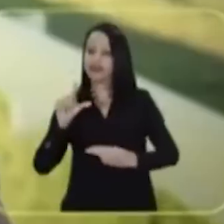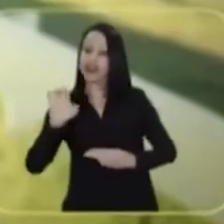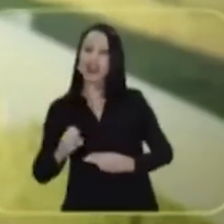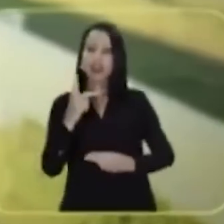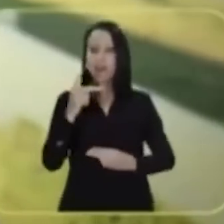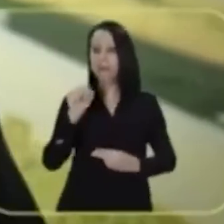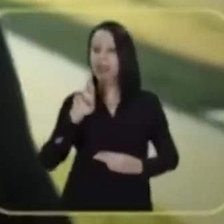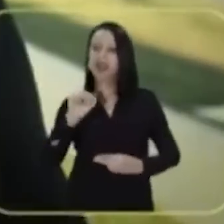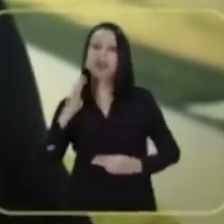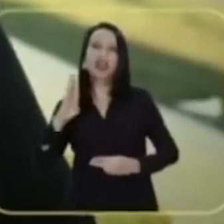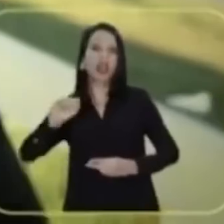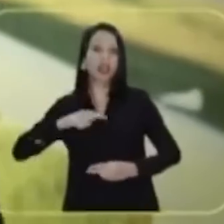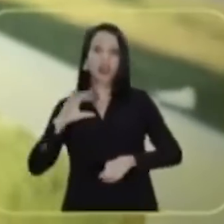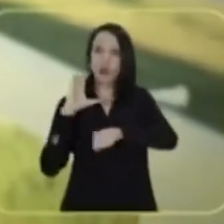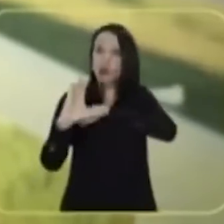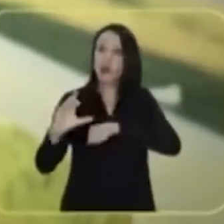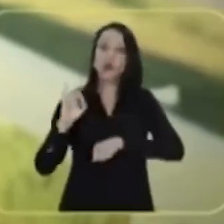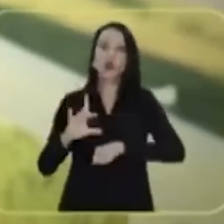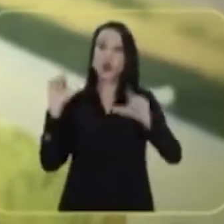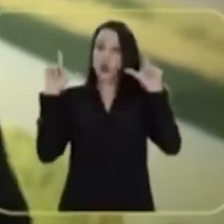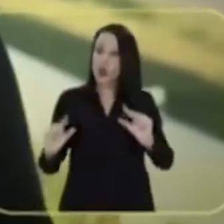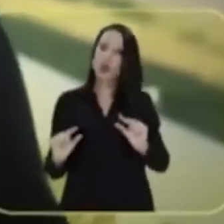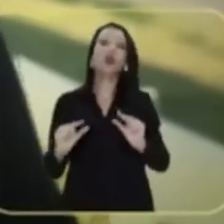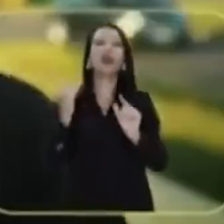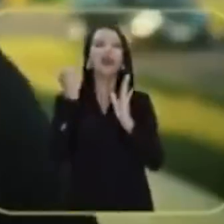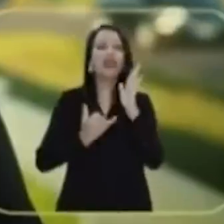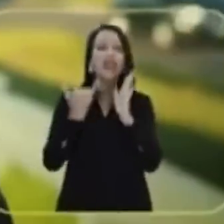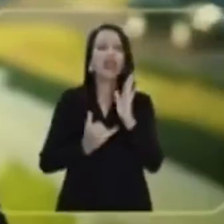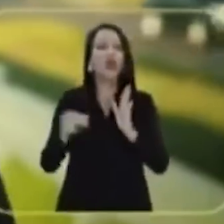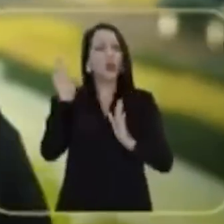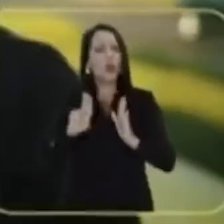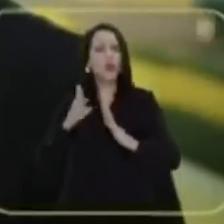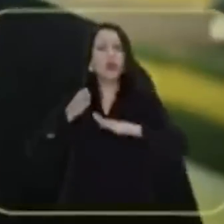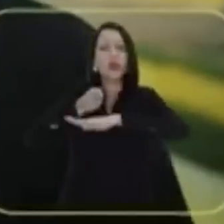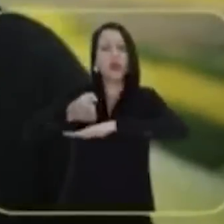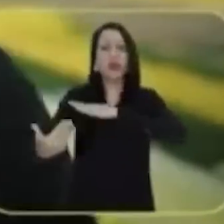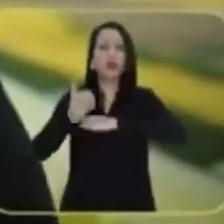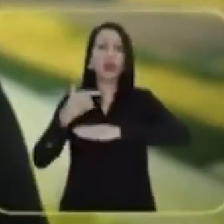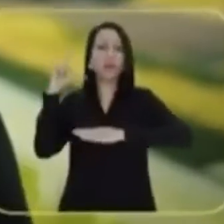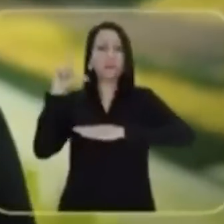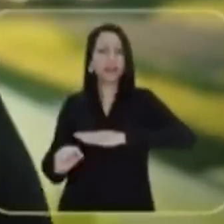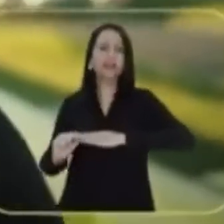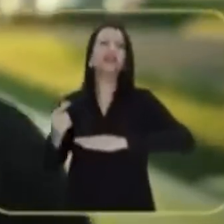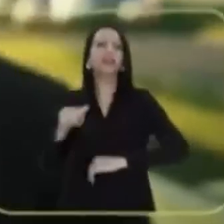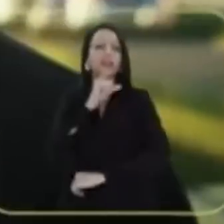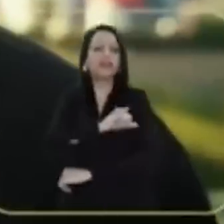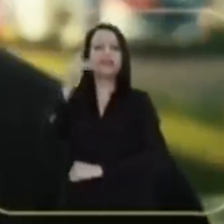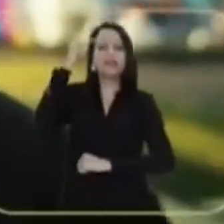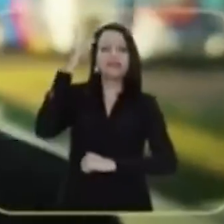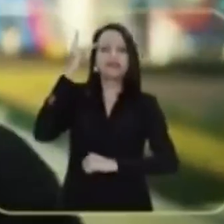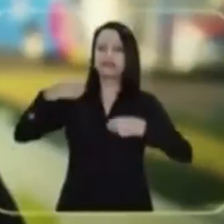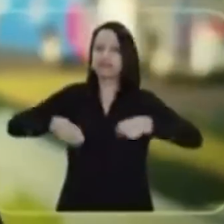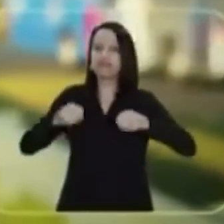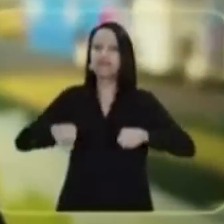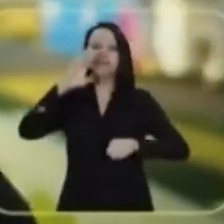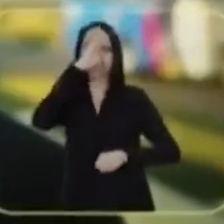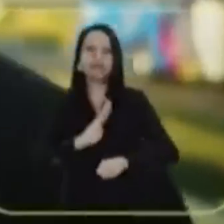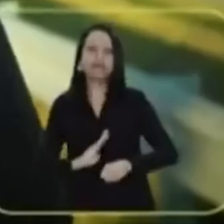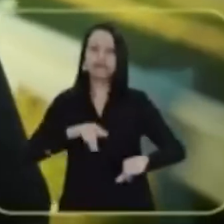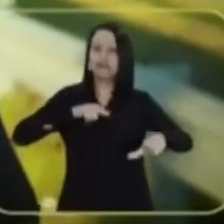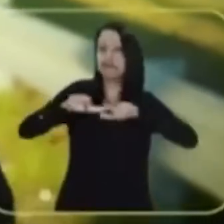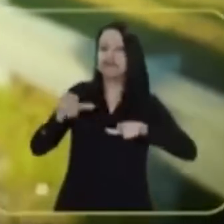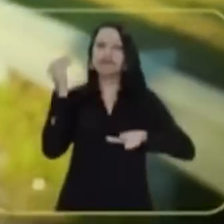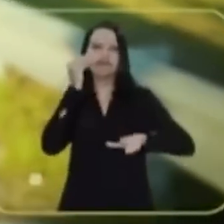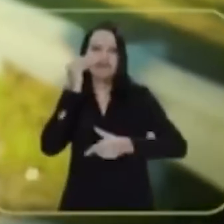do Paraíba. Mas não é só investimento, é também redução de tarifa. O usuário está pagando menos entre Rio e São Paulo. E as motocicletas ficaram